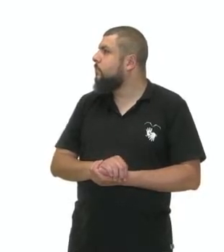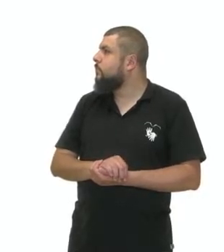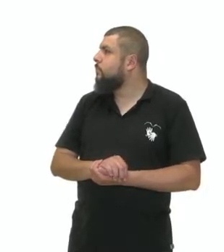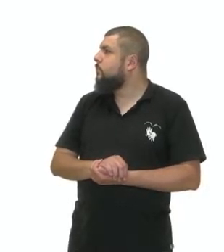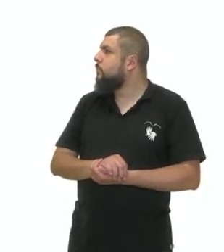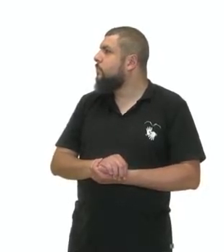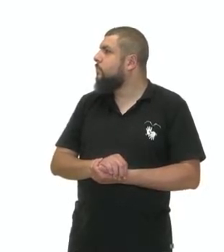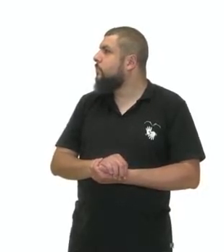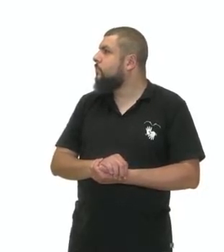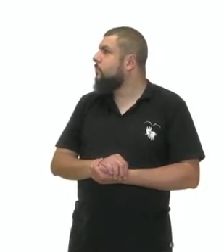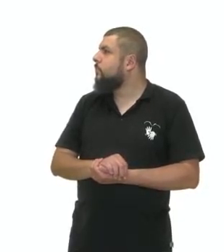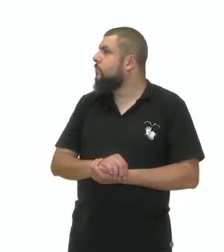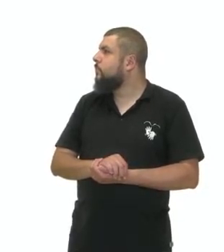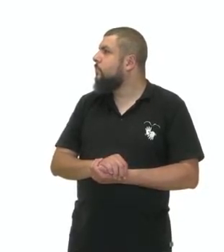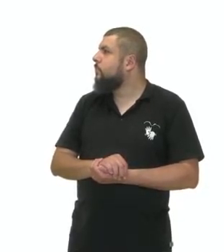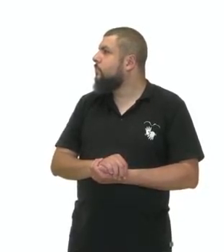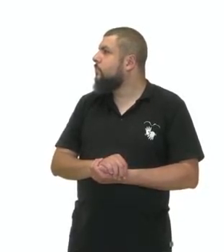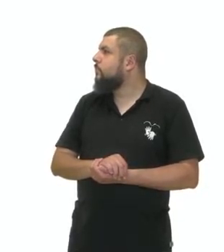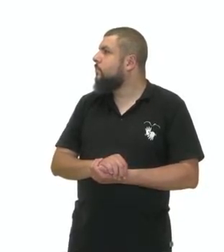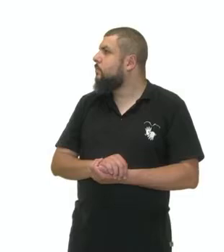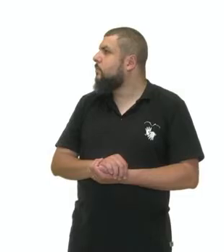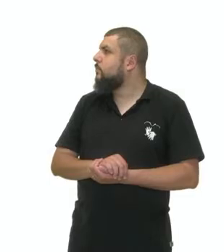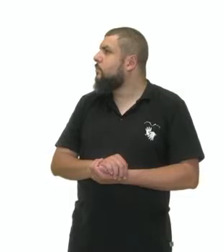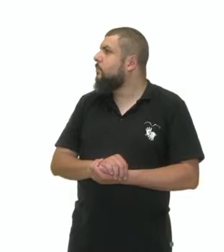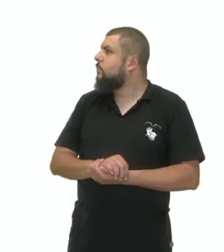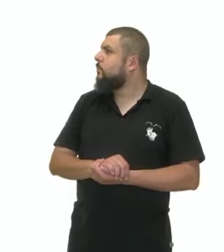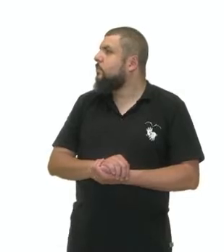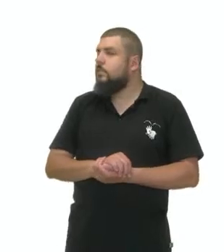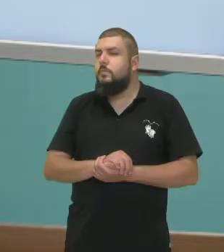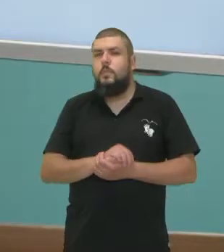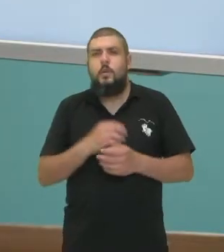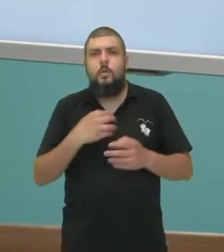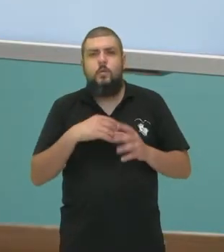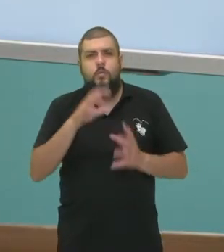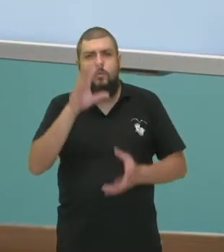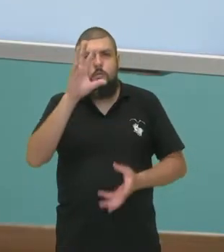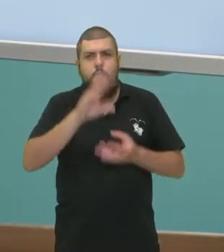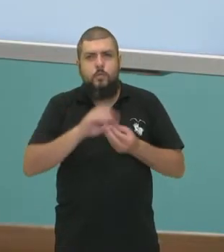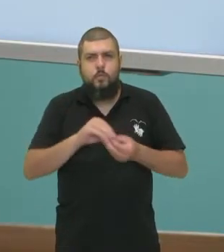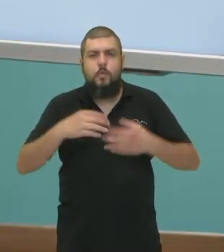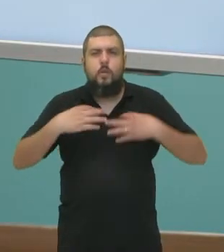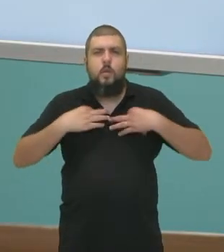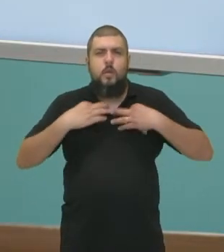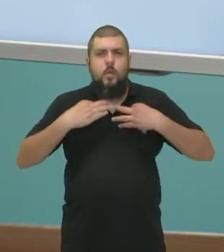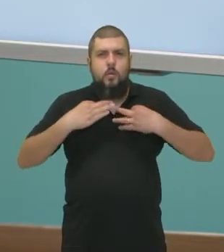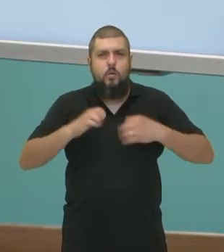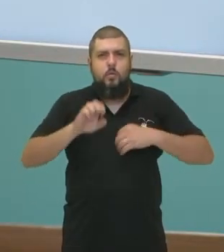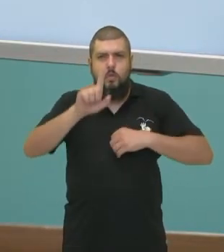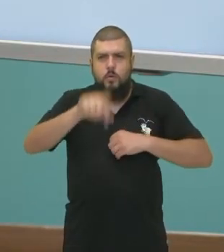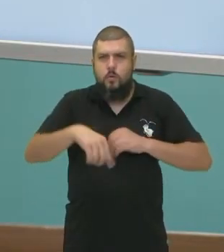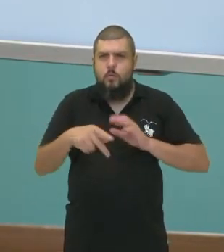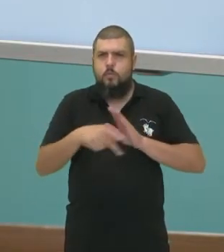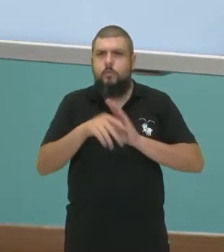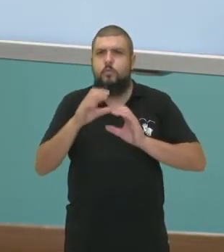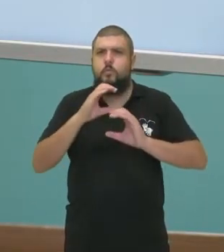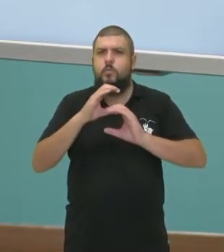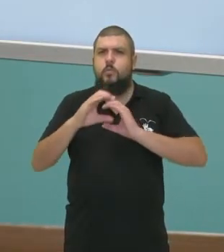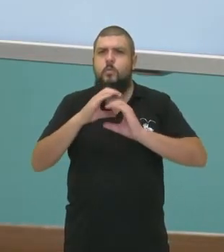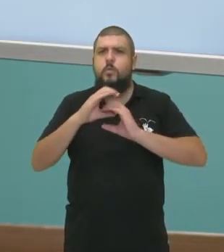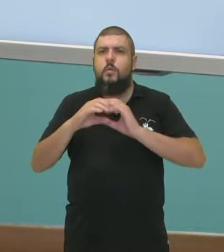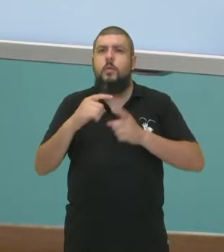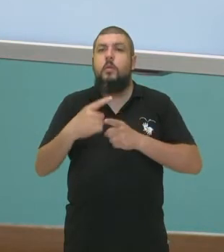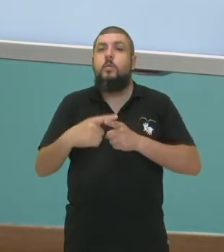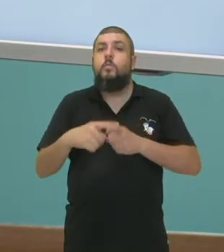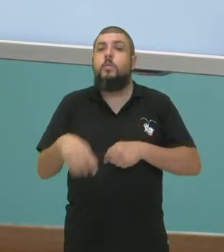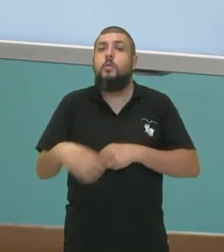seus gostos, buscando destacar-se na sociedade. Então, a roupa é um meio, acaba sendo um meio de comunicação, justamente porque é uma forma de eles